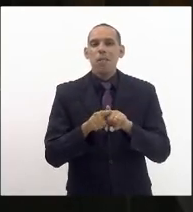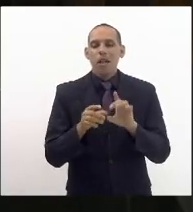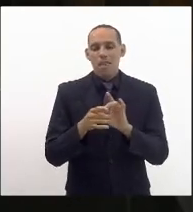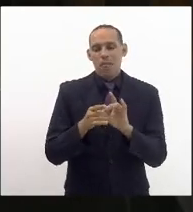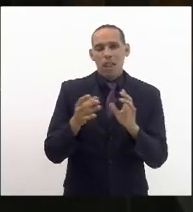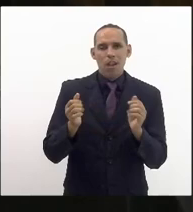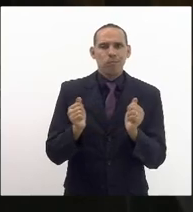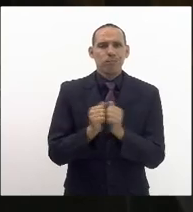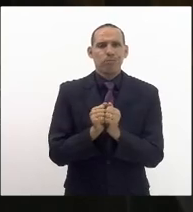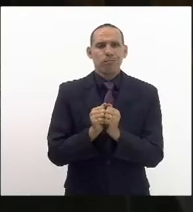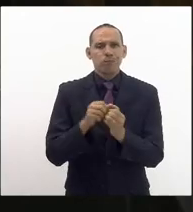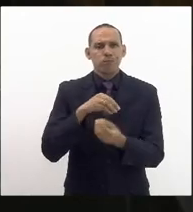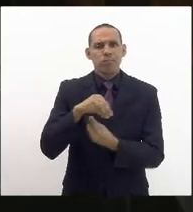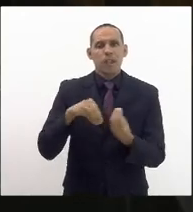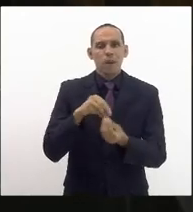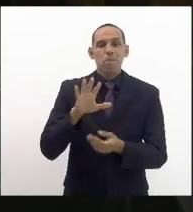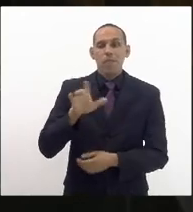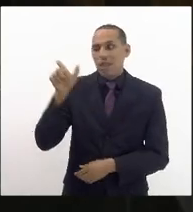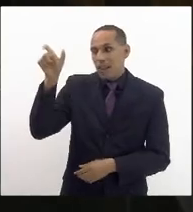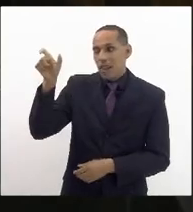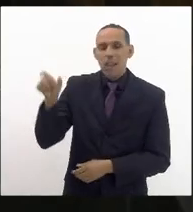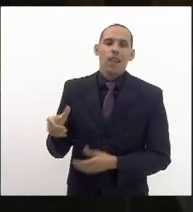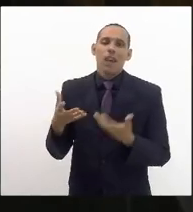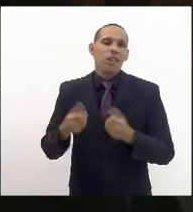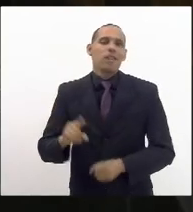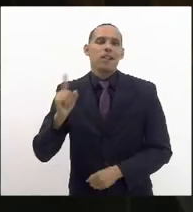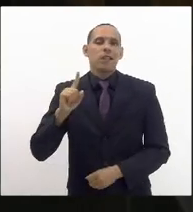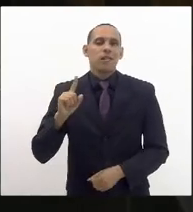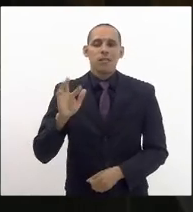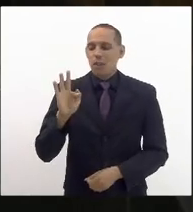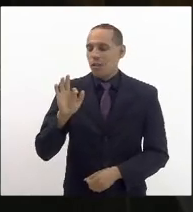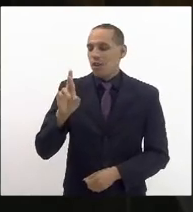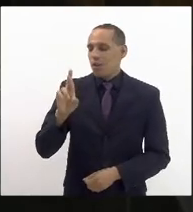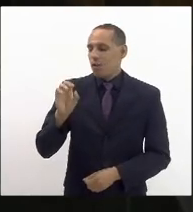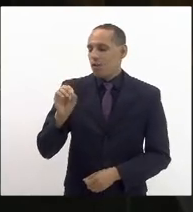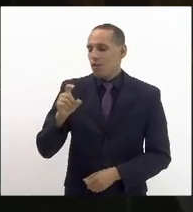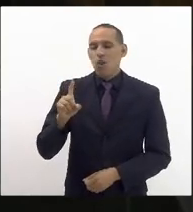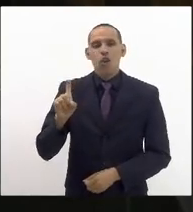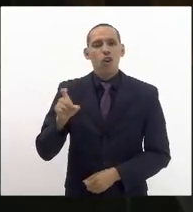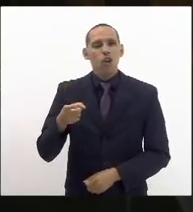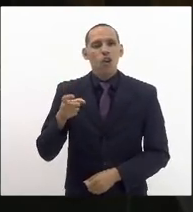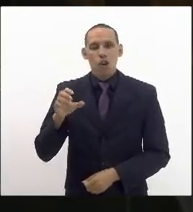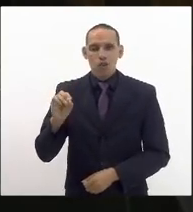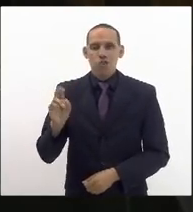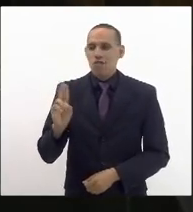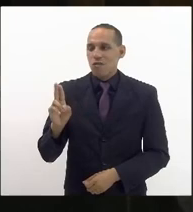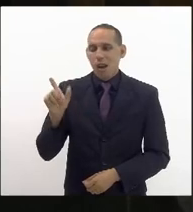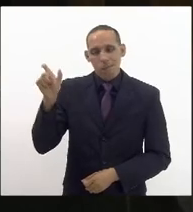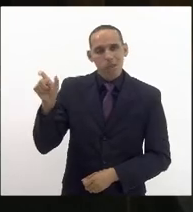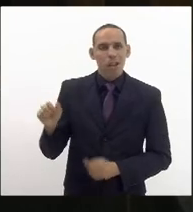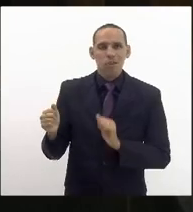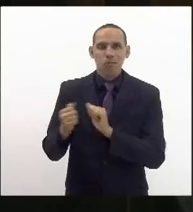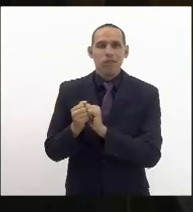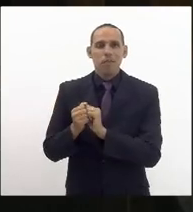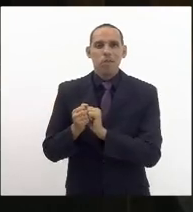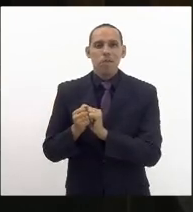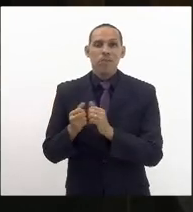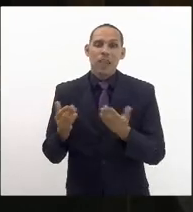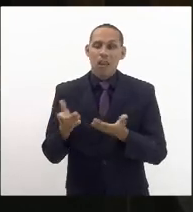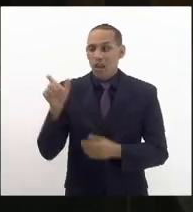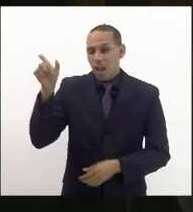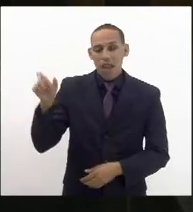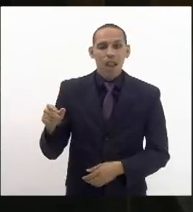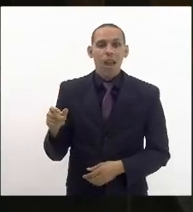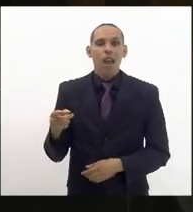aguentou esse que tem frouxo até no nome. Não aguentou, botou para fora. Agora ele foi